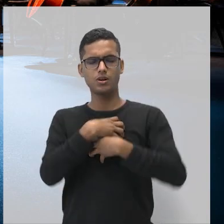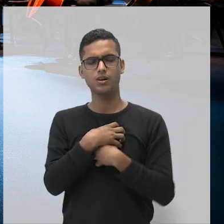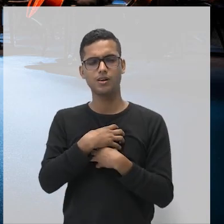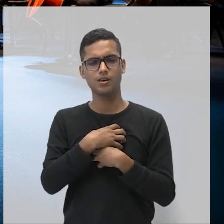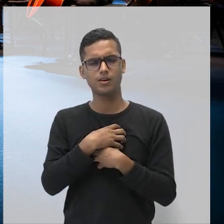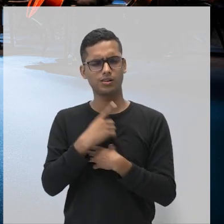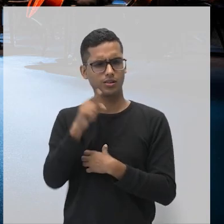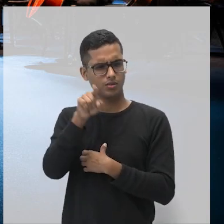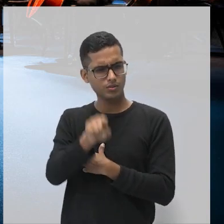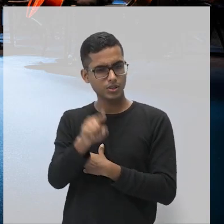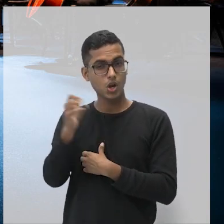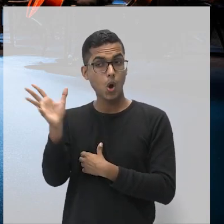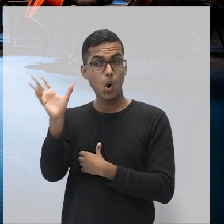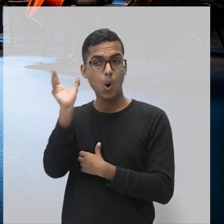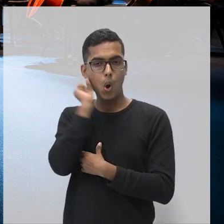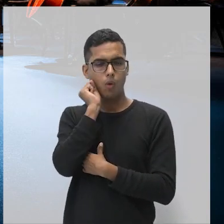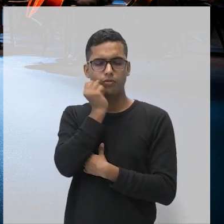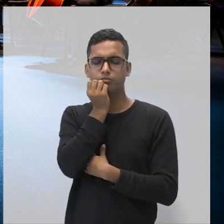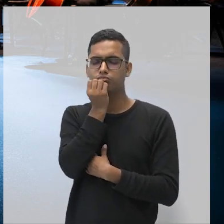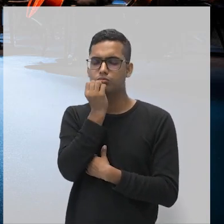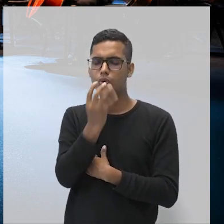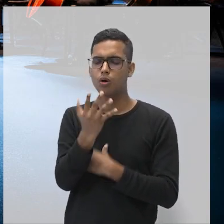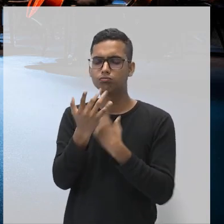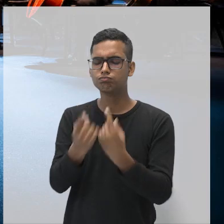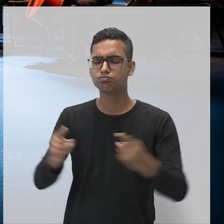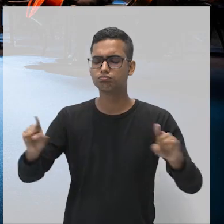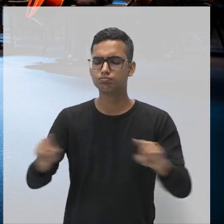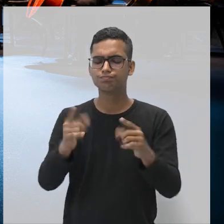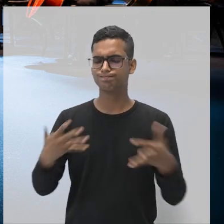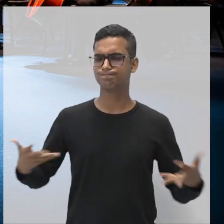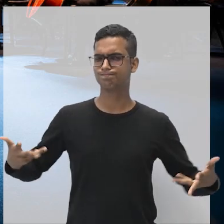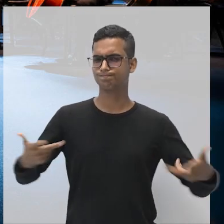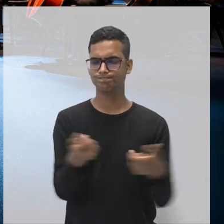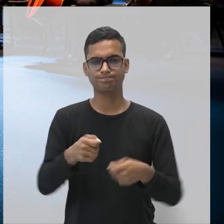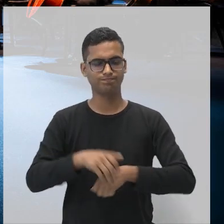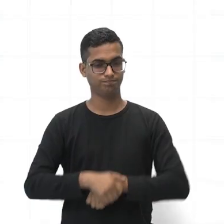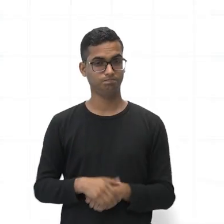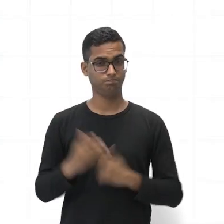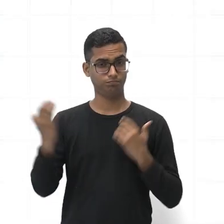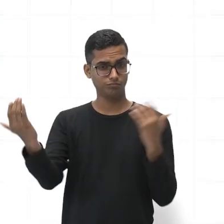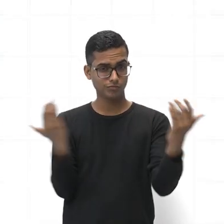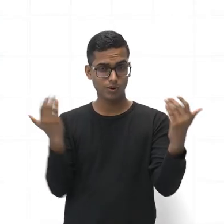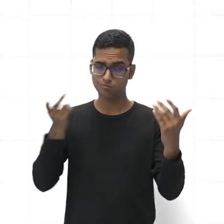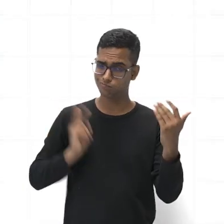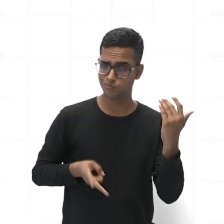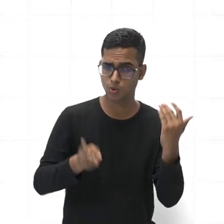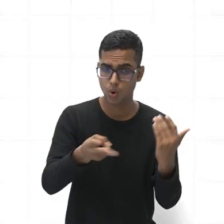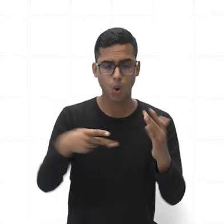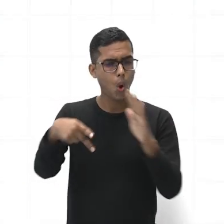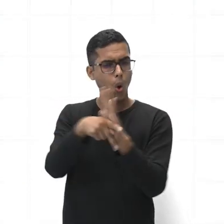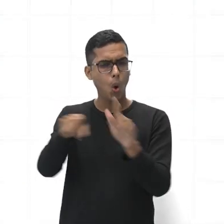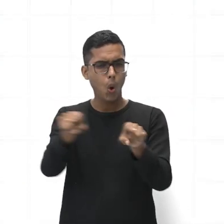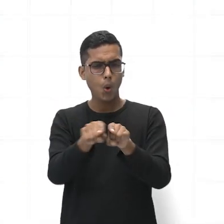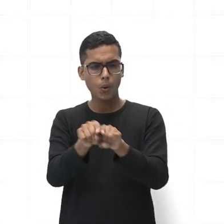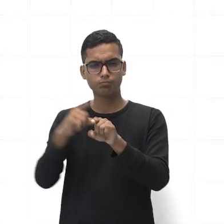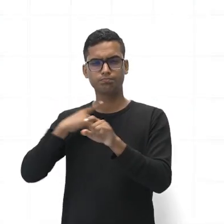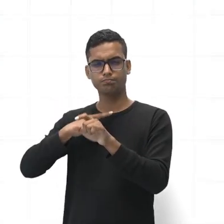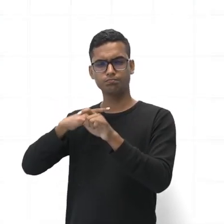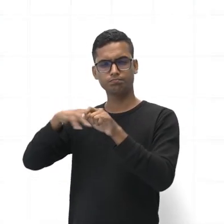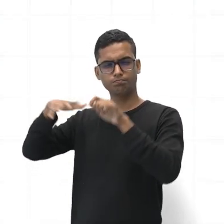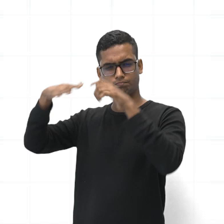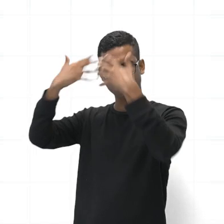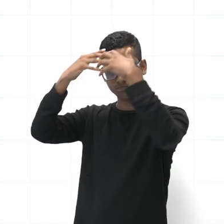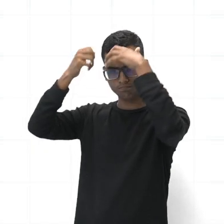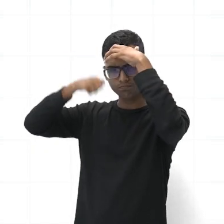uma boa música. E aí não para a nossa analogia. O sistema locomotor, composto